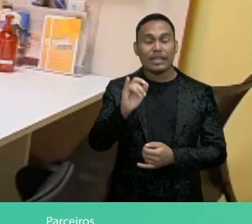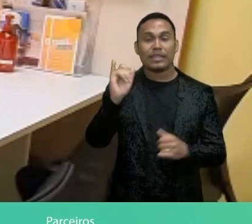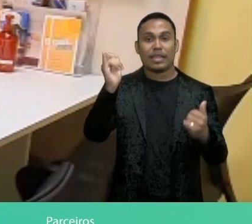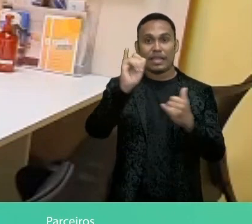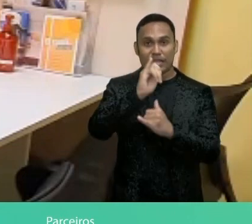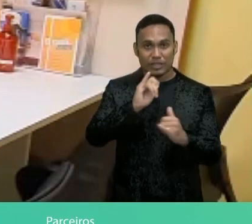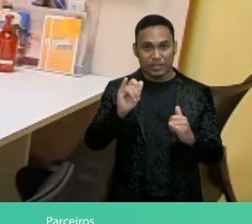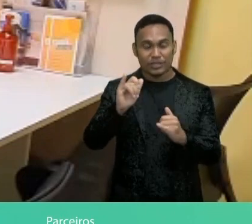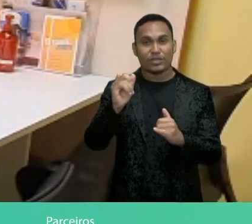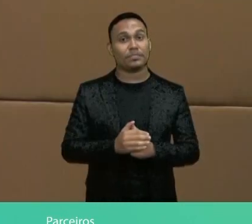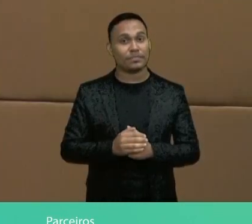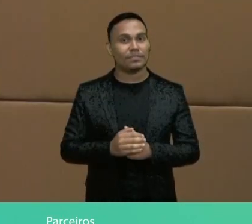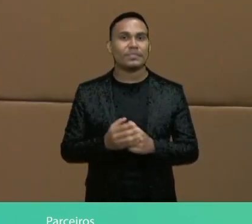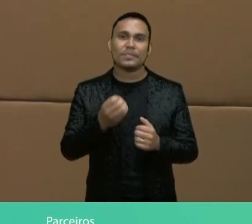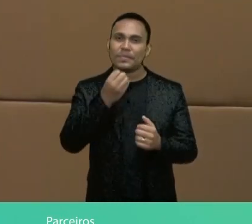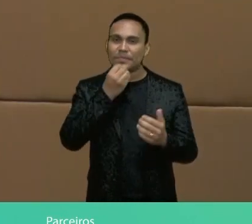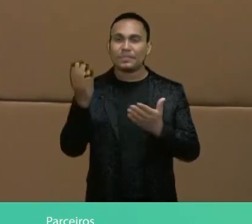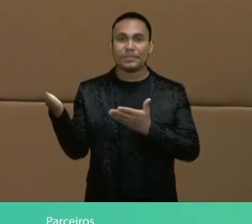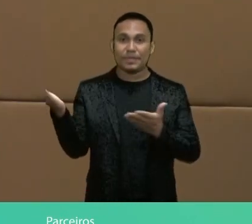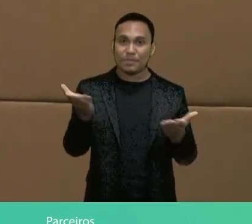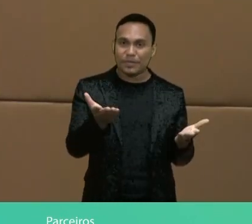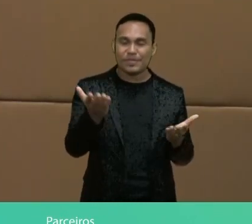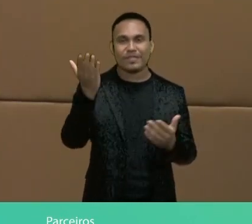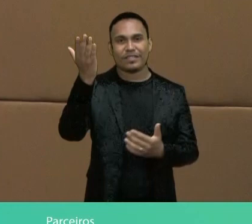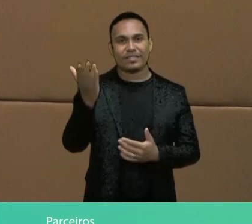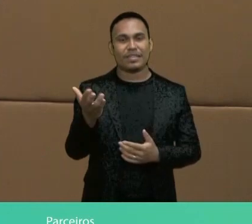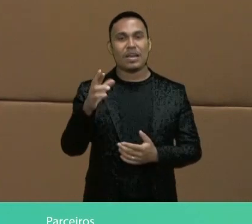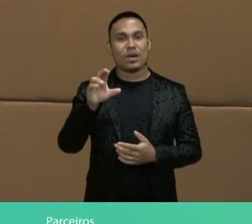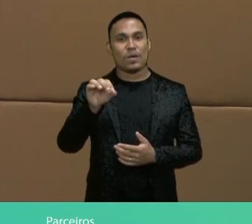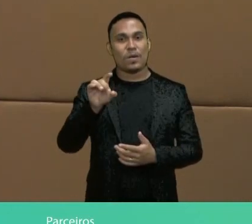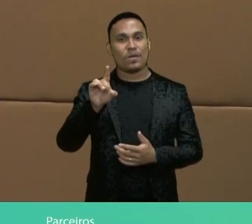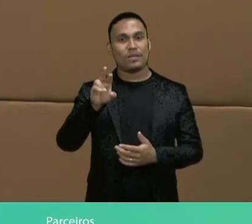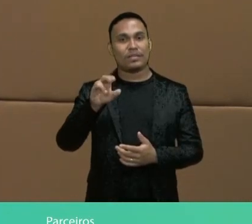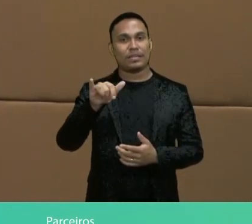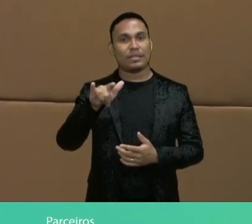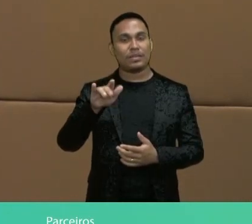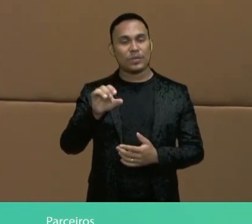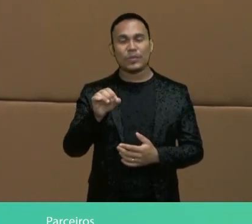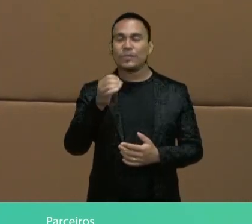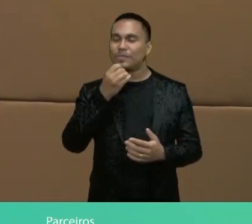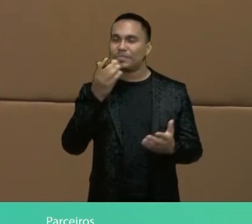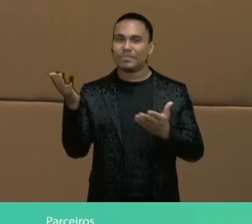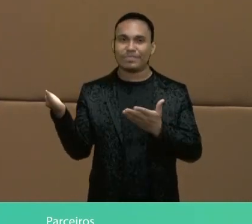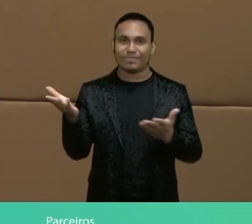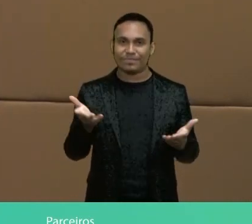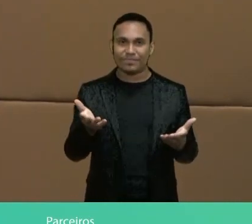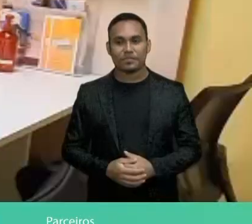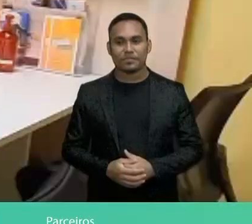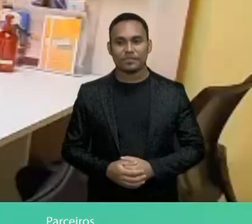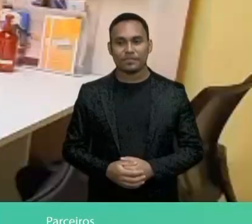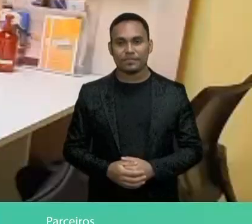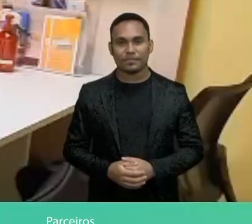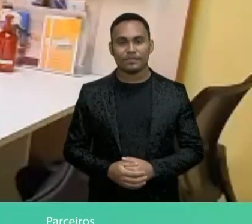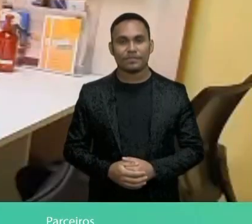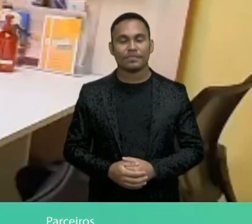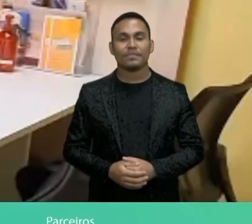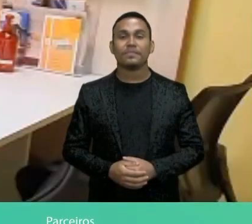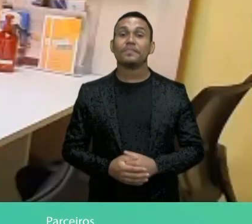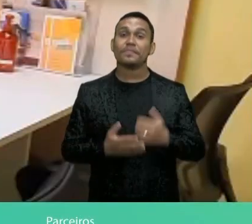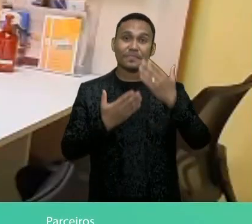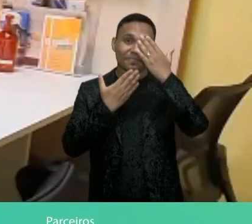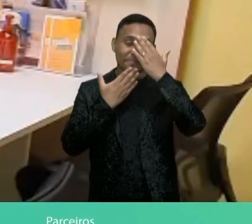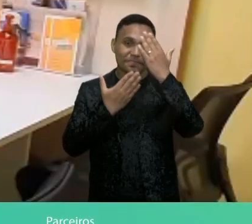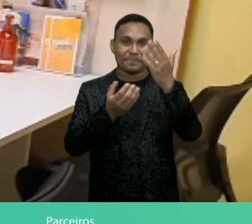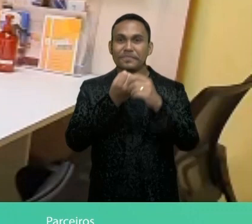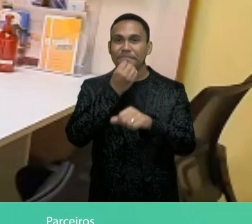Solar Fotovoltaica. Nossas boas-vindas ao senhor Rodrigo Salaia. Seja muito bem-vindo. Rodrigo, welcome. Muito obrigado. Boa